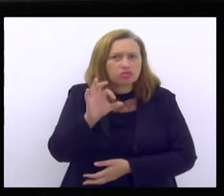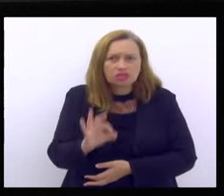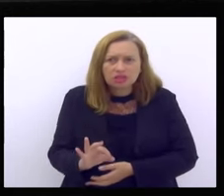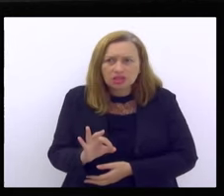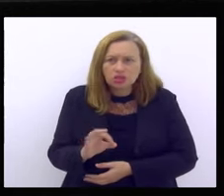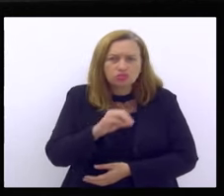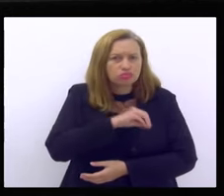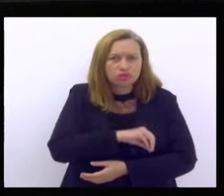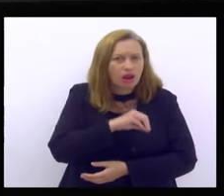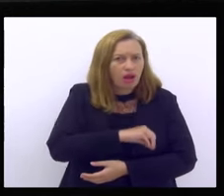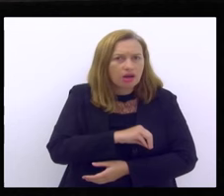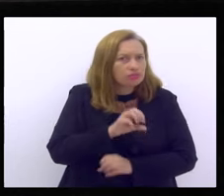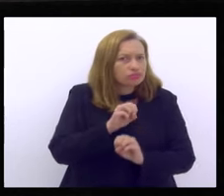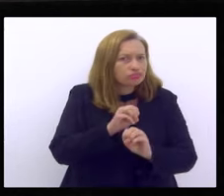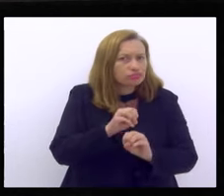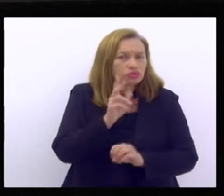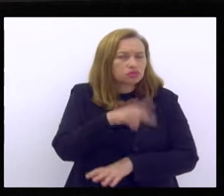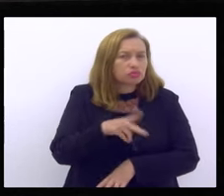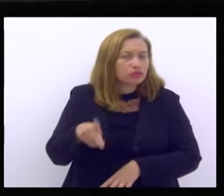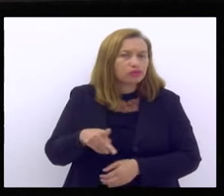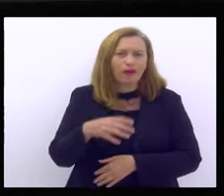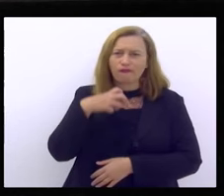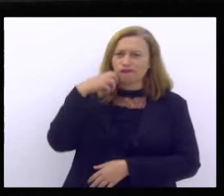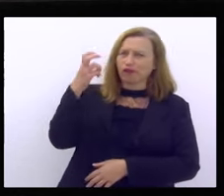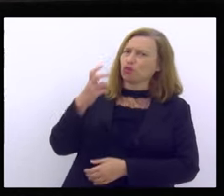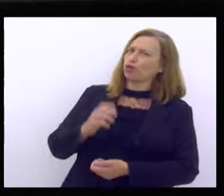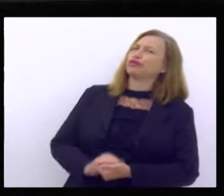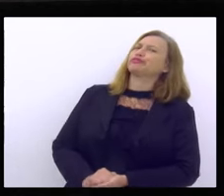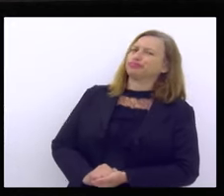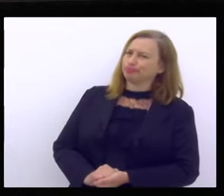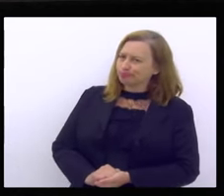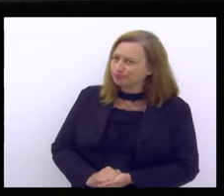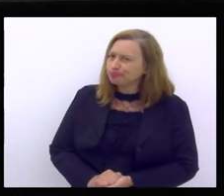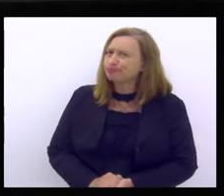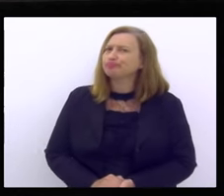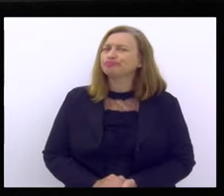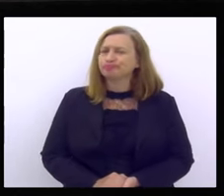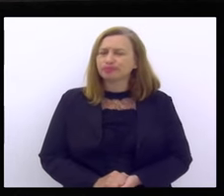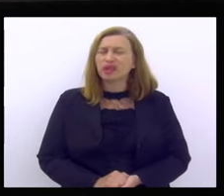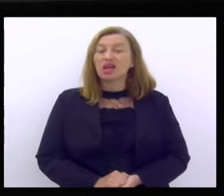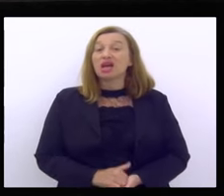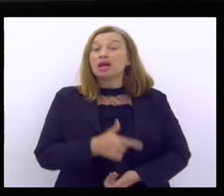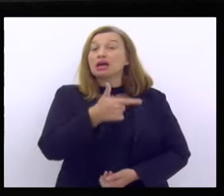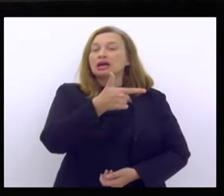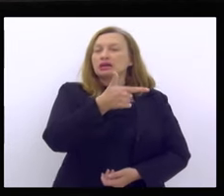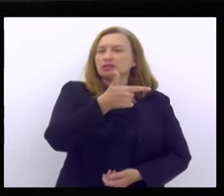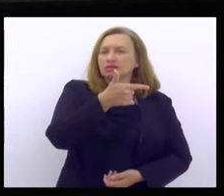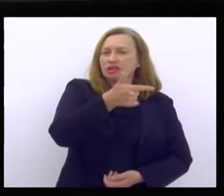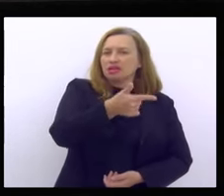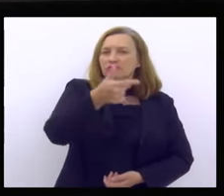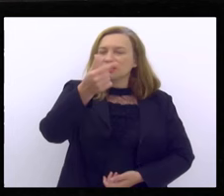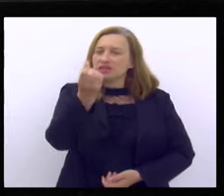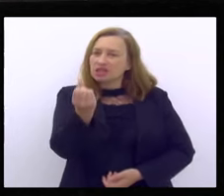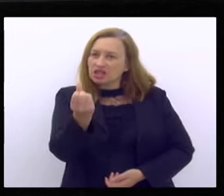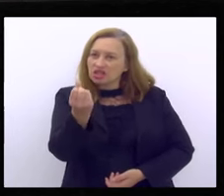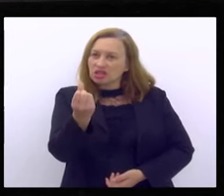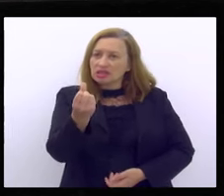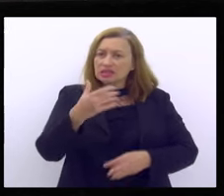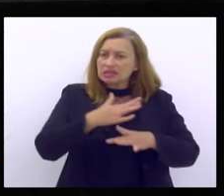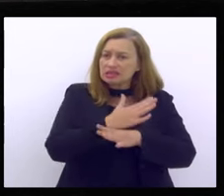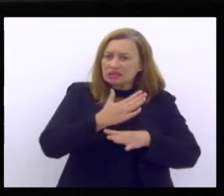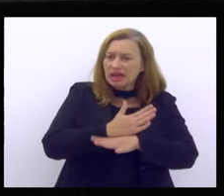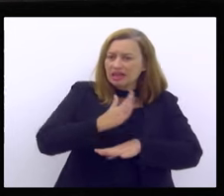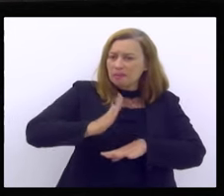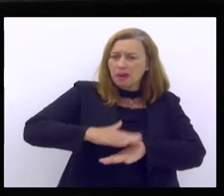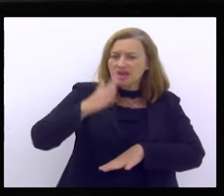piso da educação. É uma vergonha, né, para a 16ª cidade mais populosa do Brasil